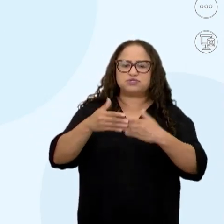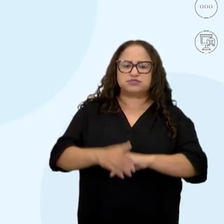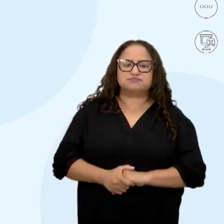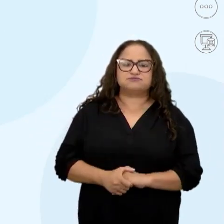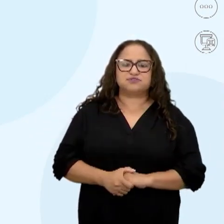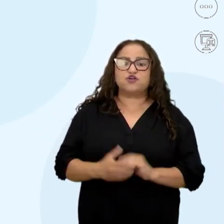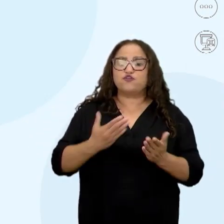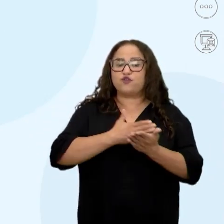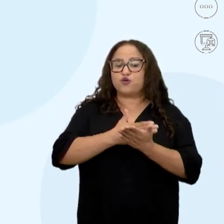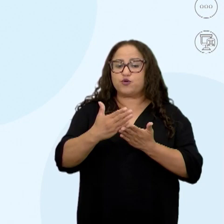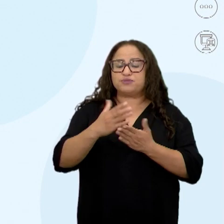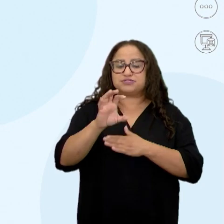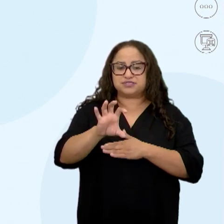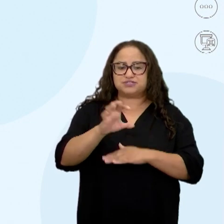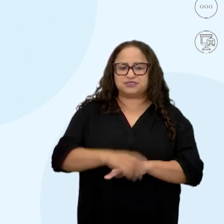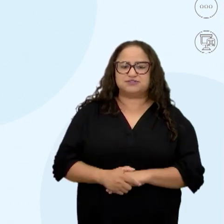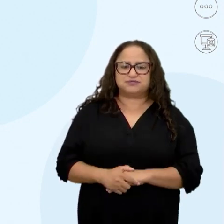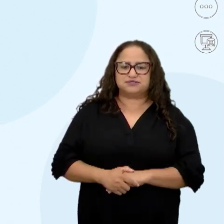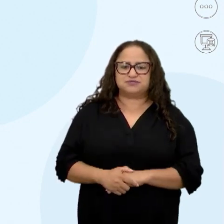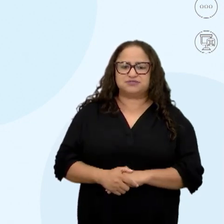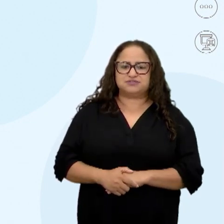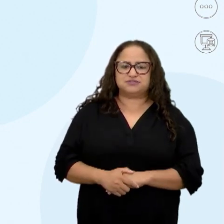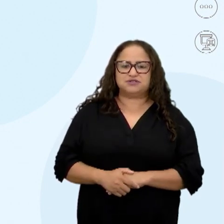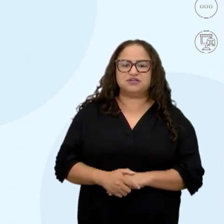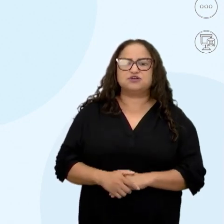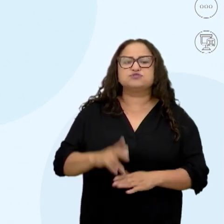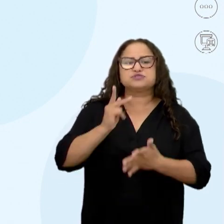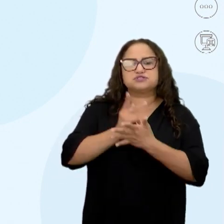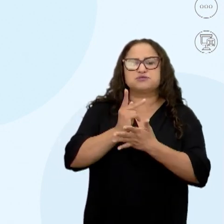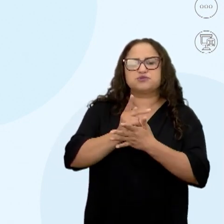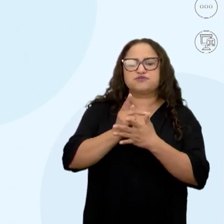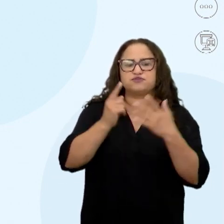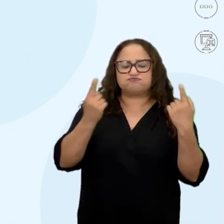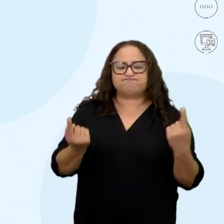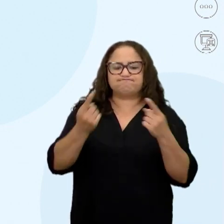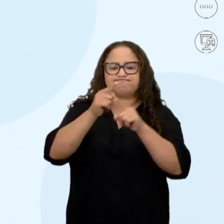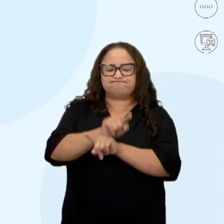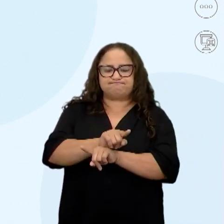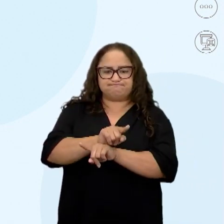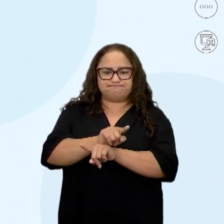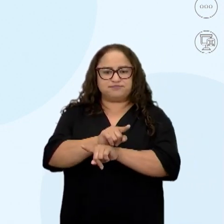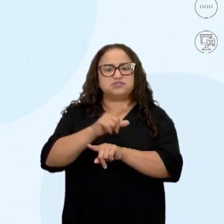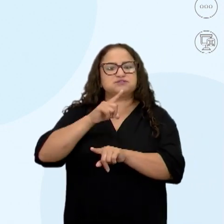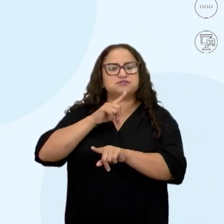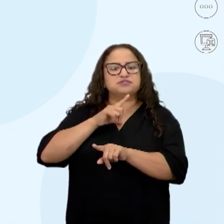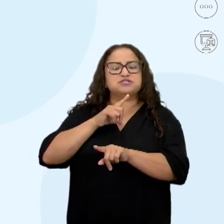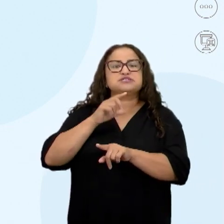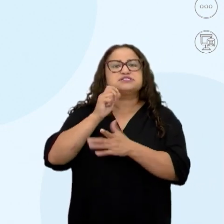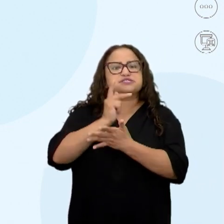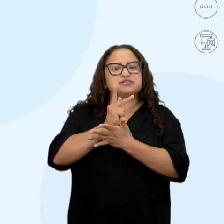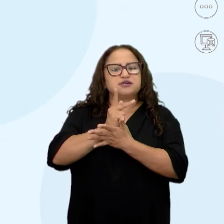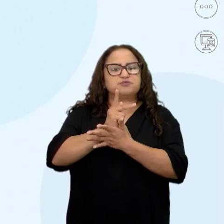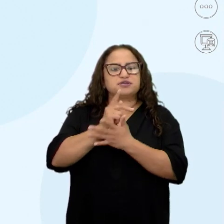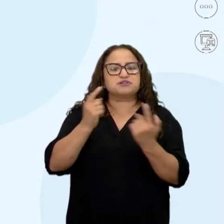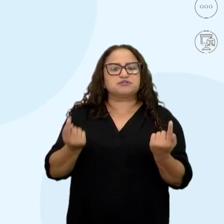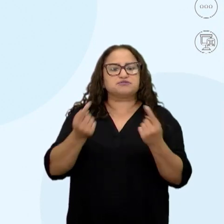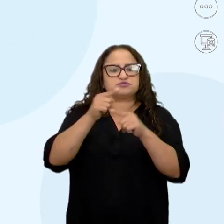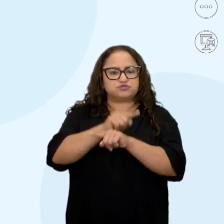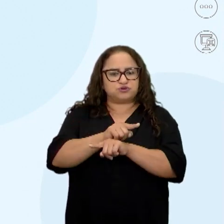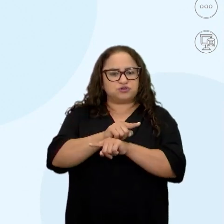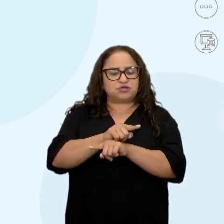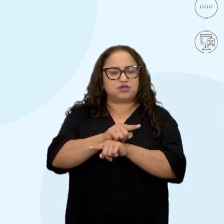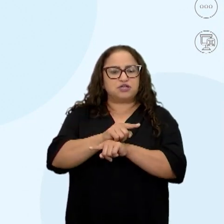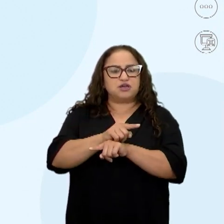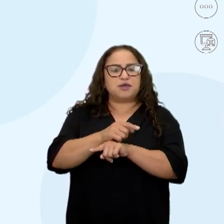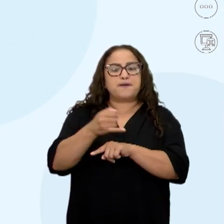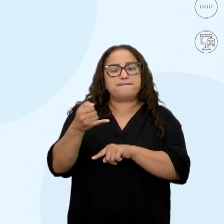assim ó Opa eu vou passar o número e este número por outro lado da equação então quando ele troca gelado troca aí